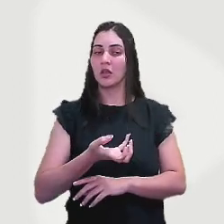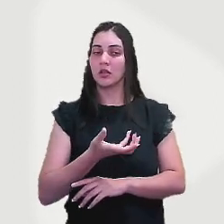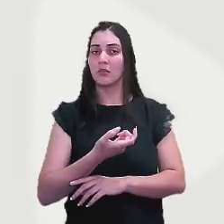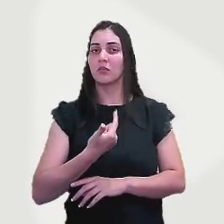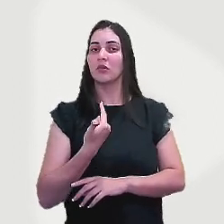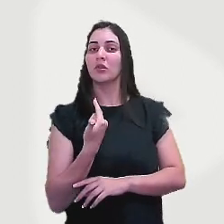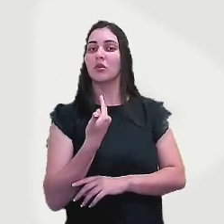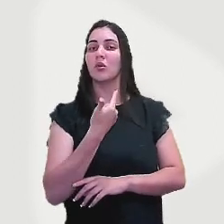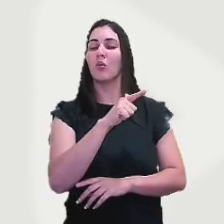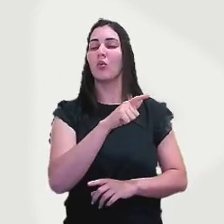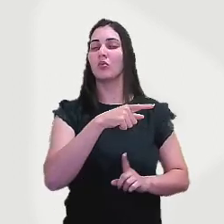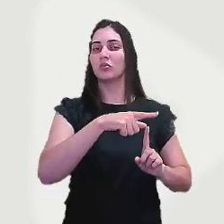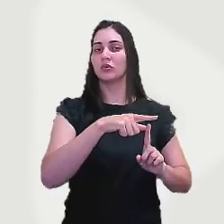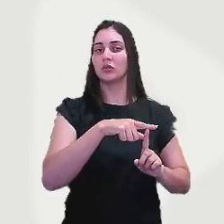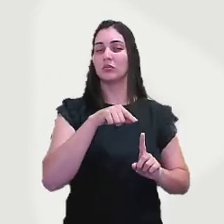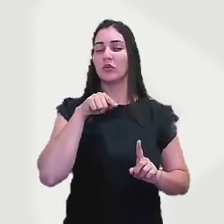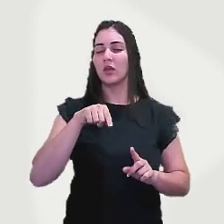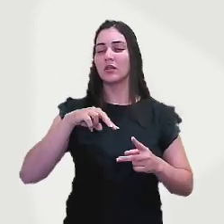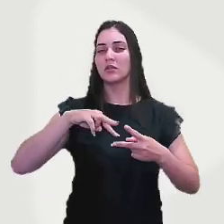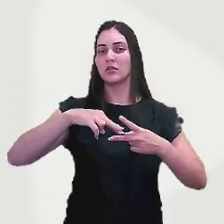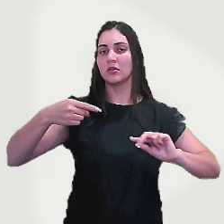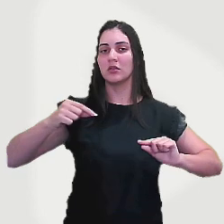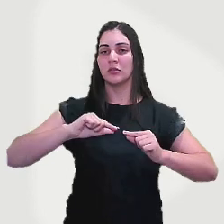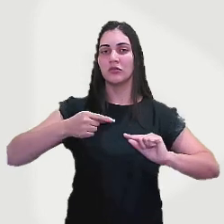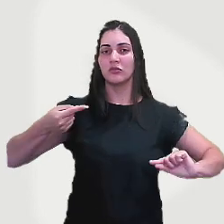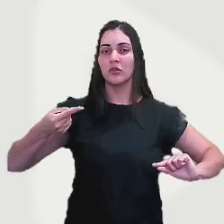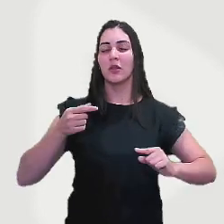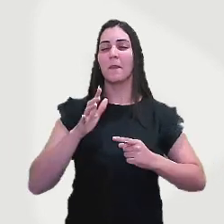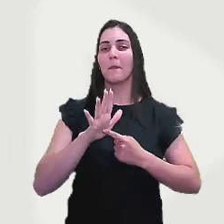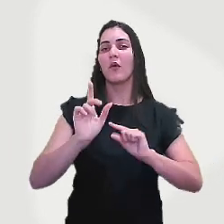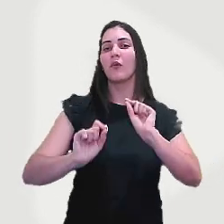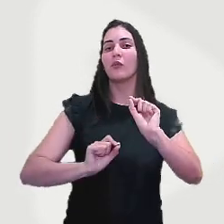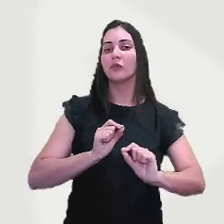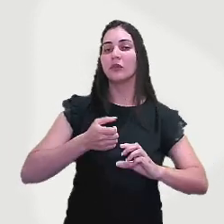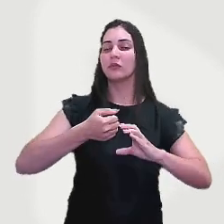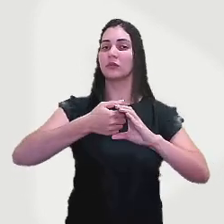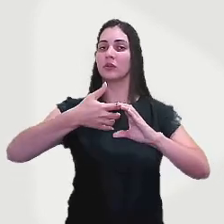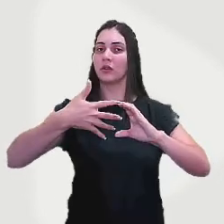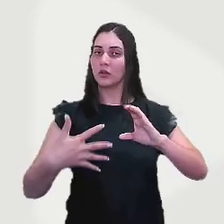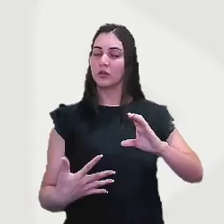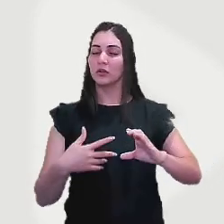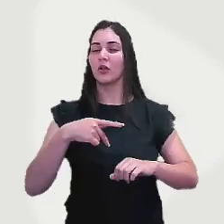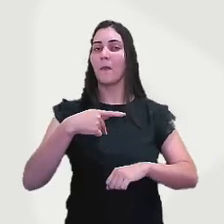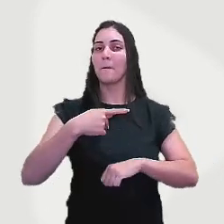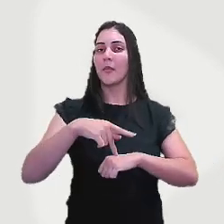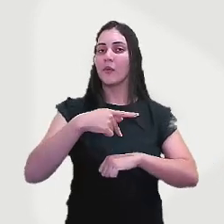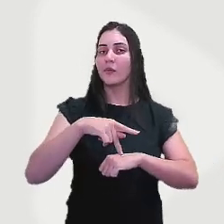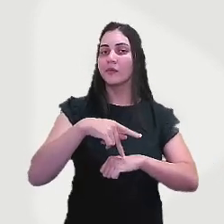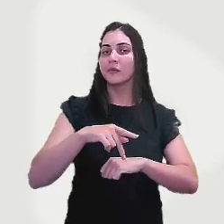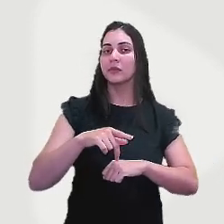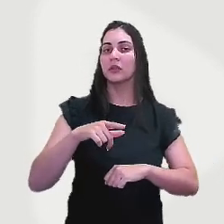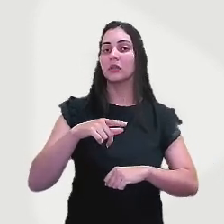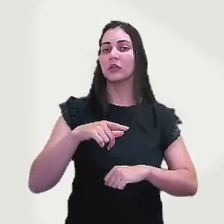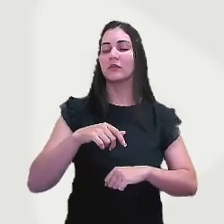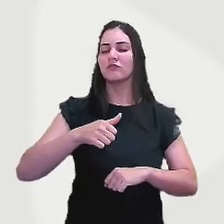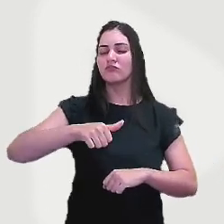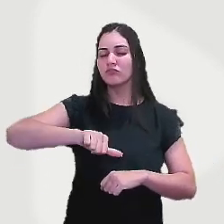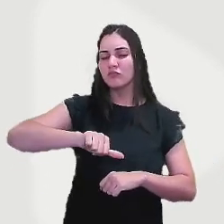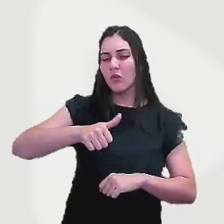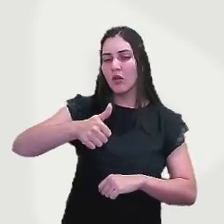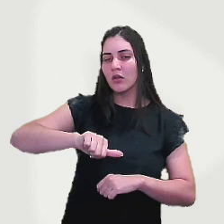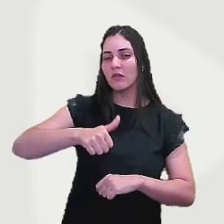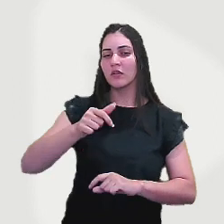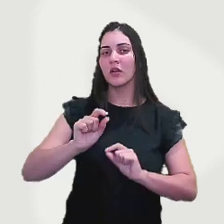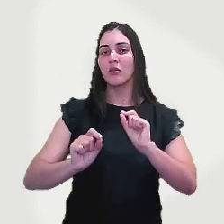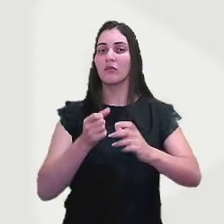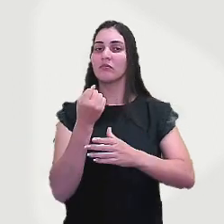E esse gene ele vai expressar justamente uma característica, vai expressar o quê? Uma proteína que vai qualificar, ele vai dar